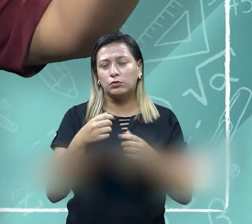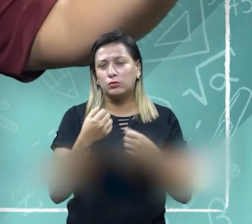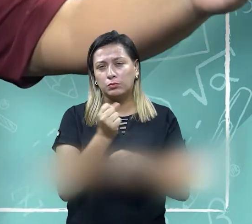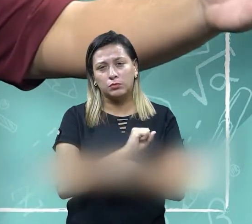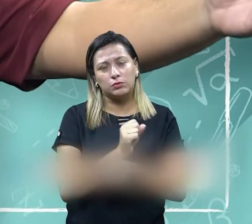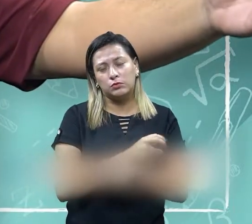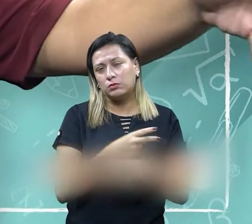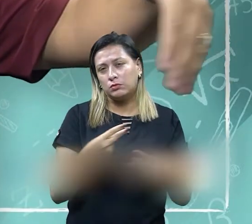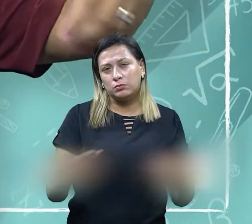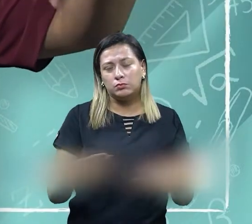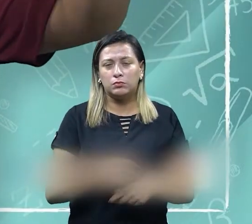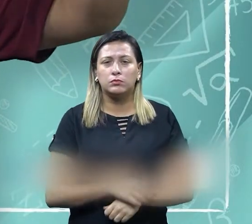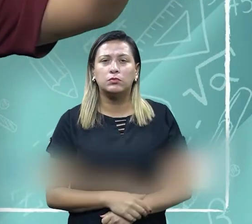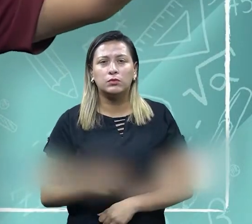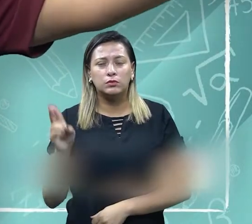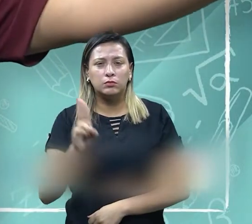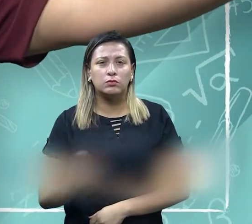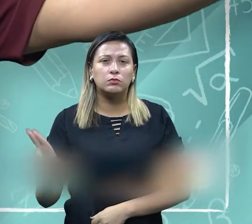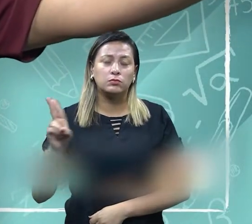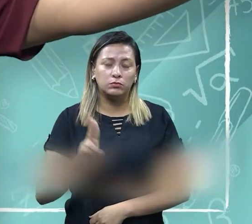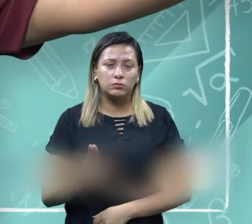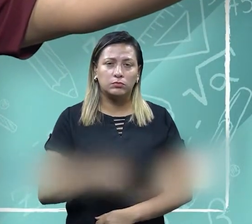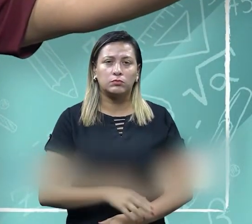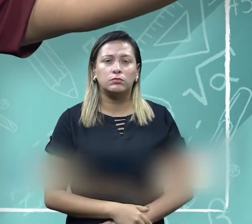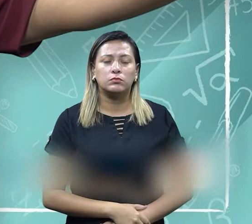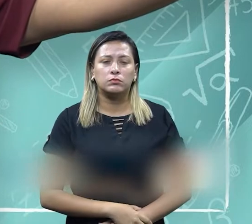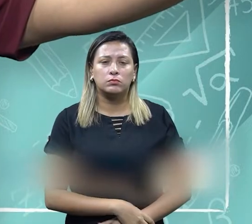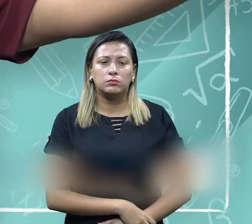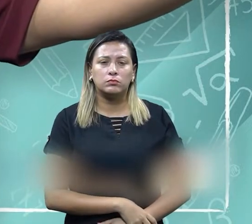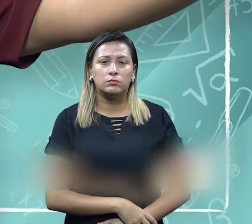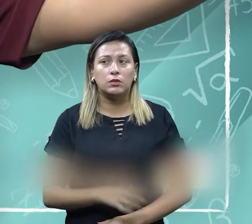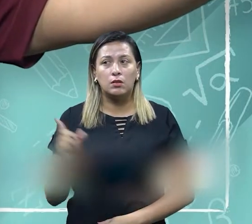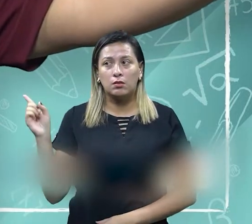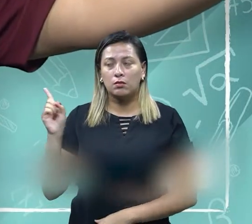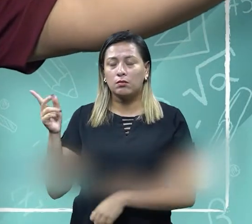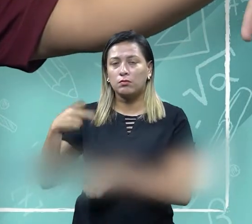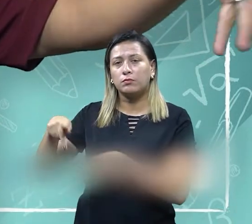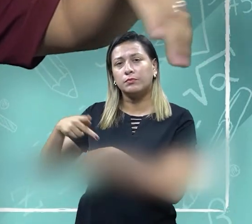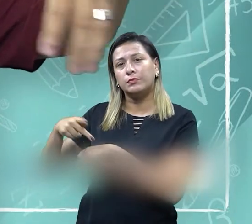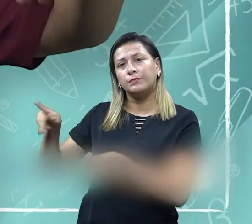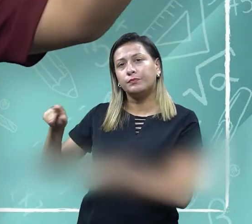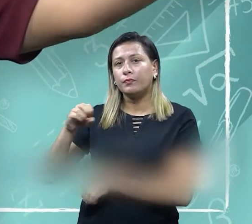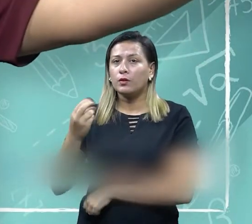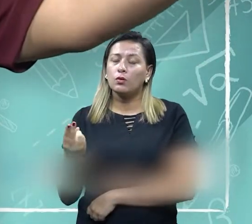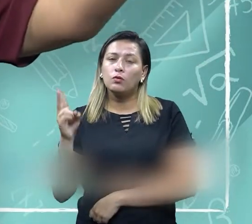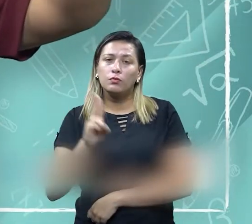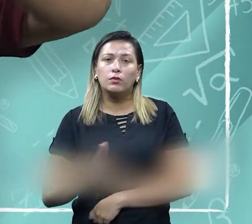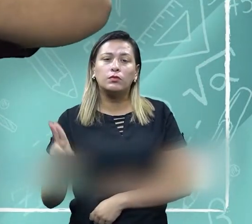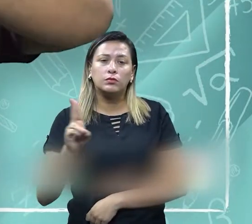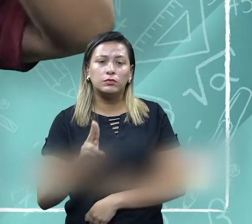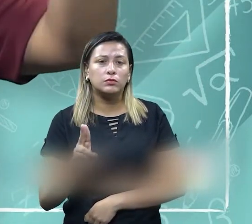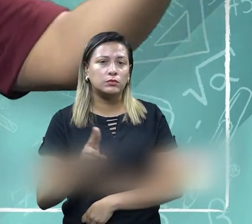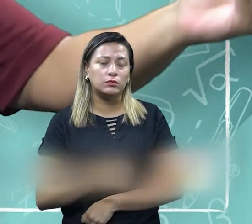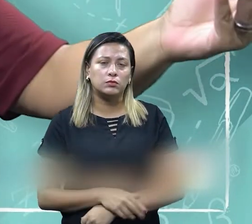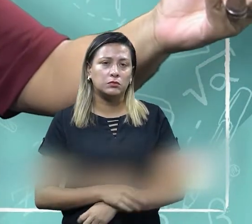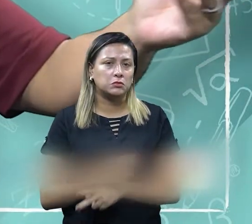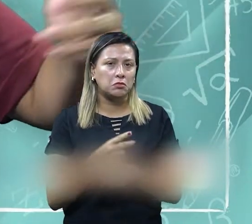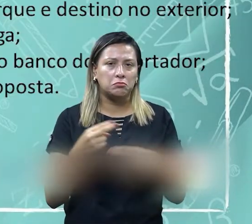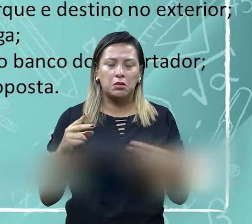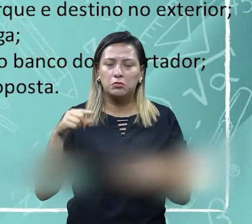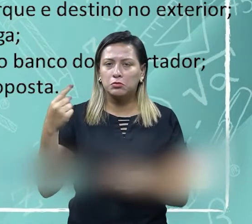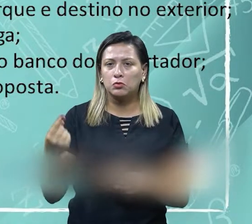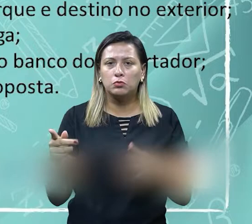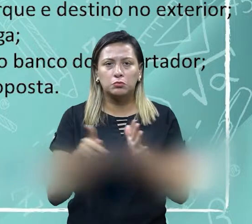precisar qual o meio de transporte que está sendo locado naquele país, ou se vai utilizando mais de transporte